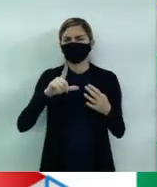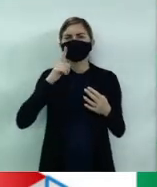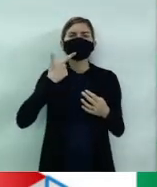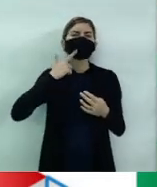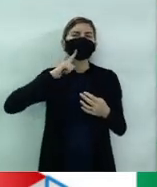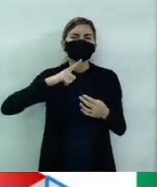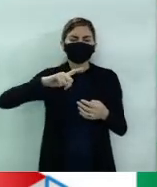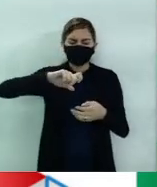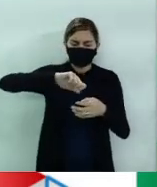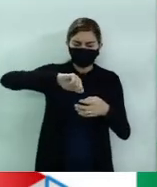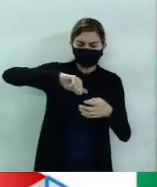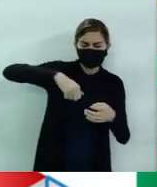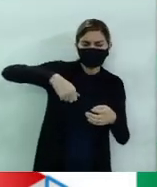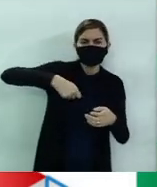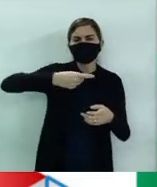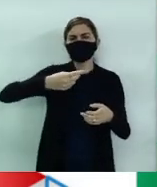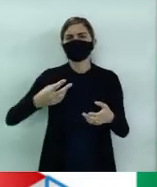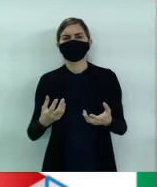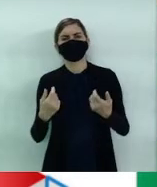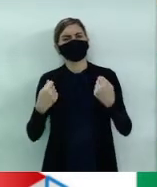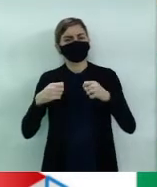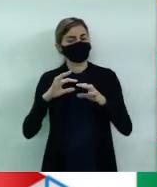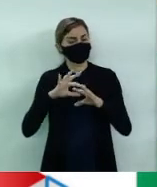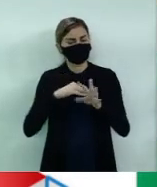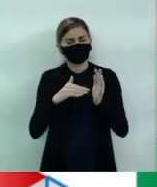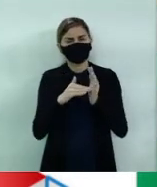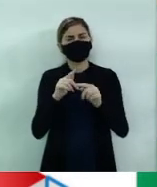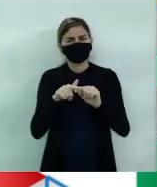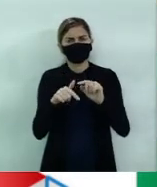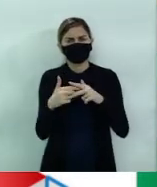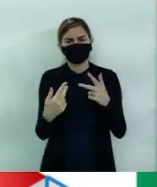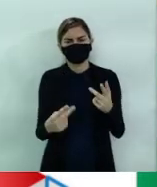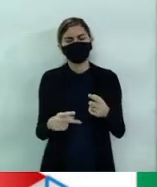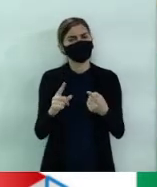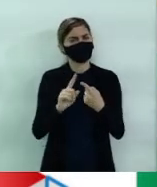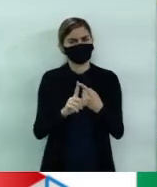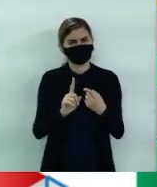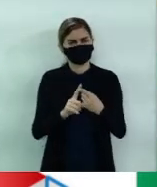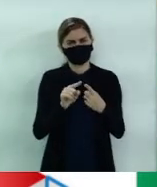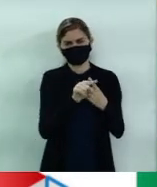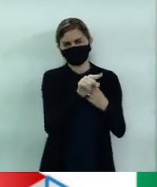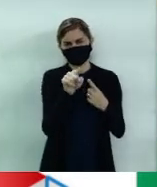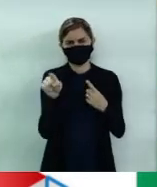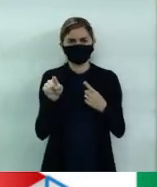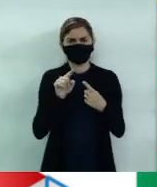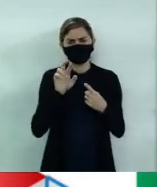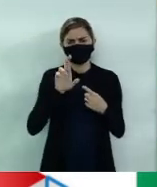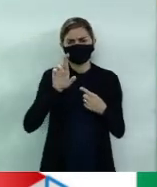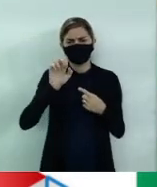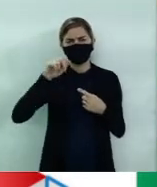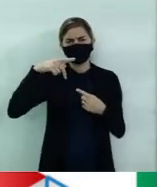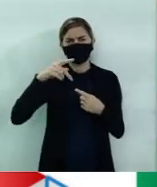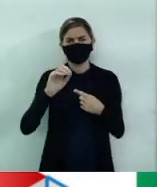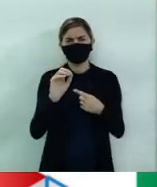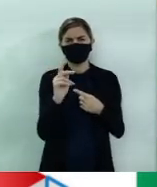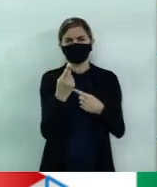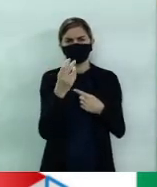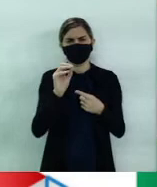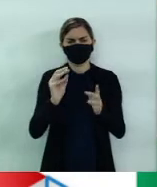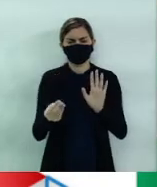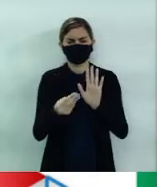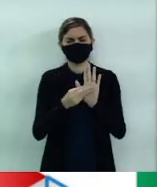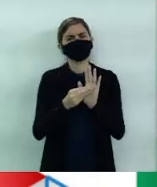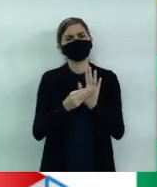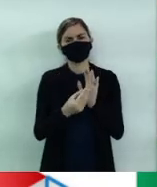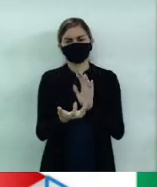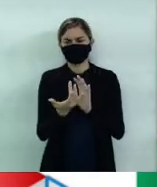limão também, né? A gente vai precisar de todos esses materiais. Primeiro você vai pegar o repolho, vai cortar, vai colocar ali no fogo, né,